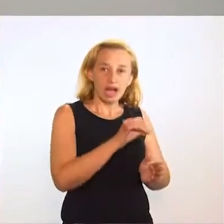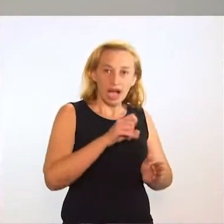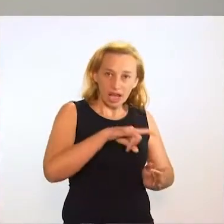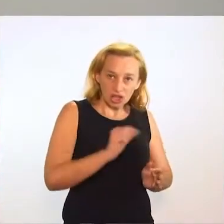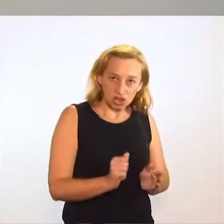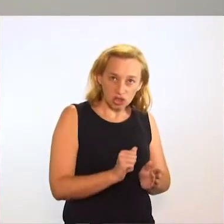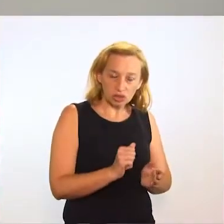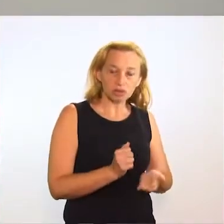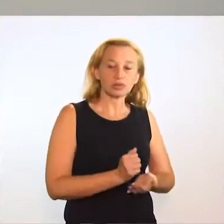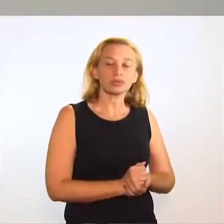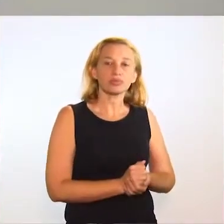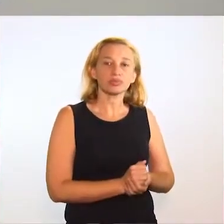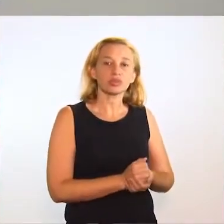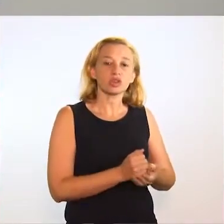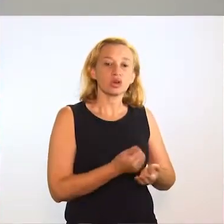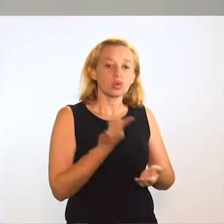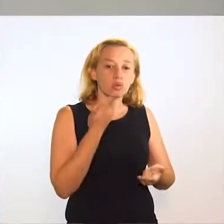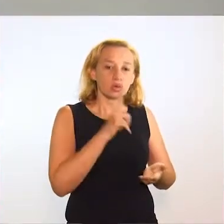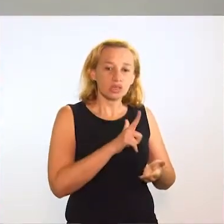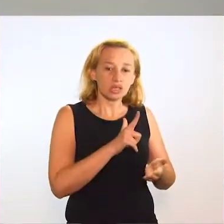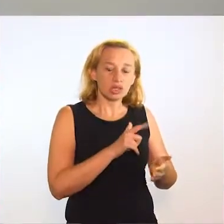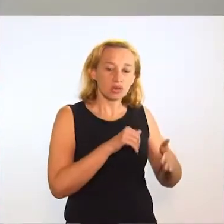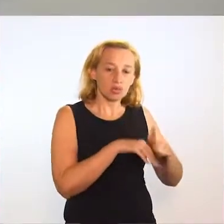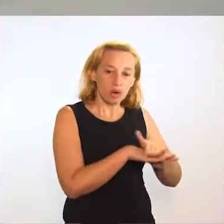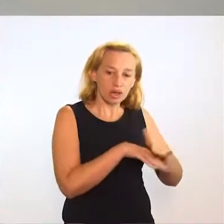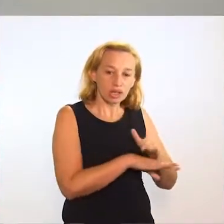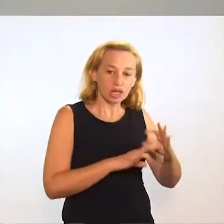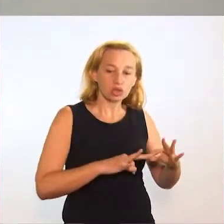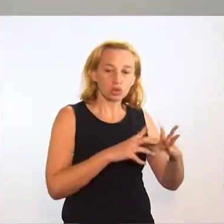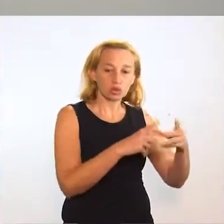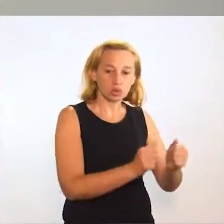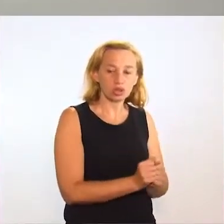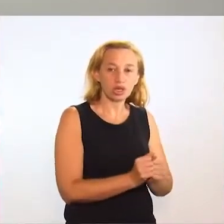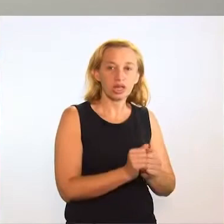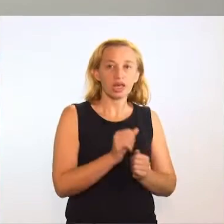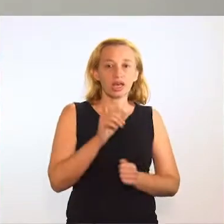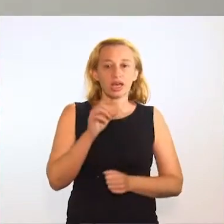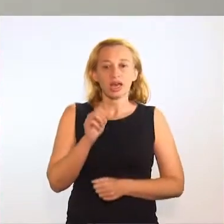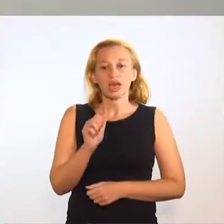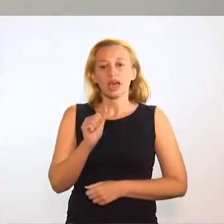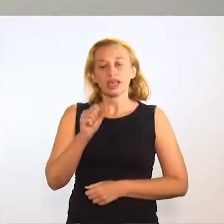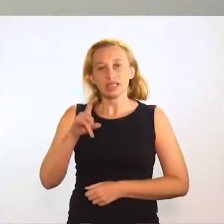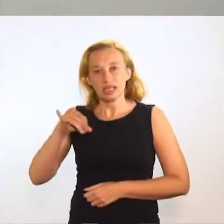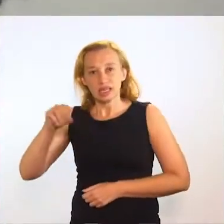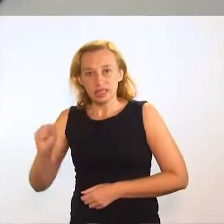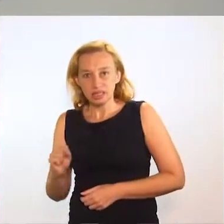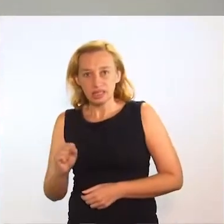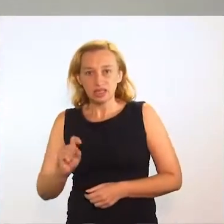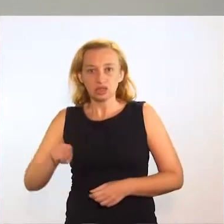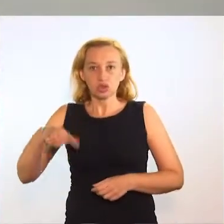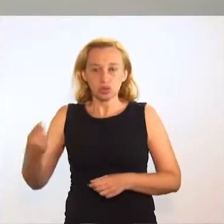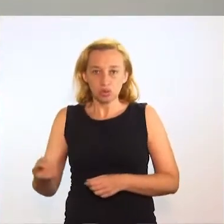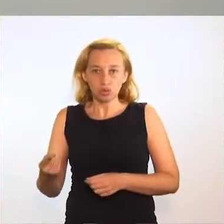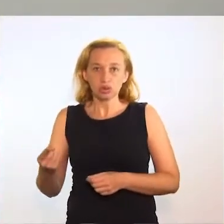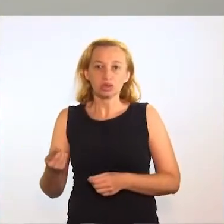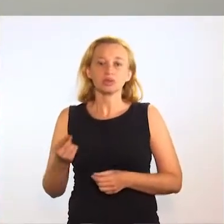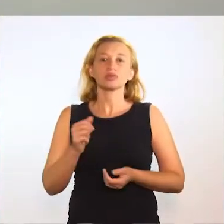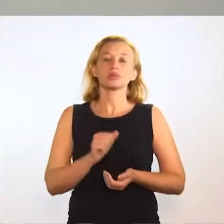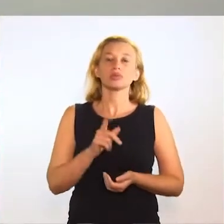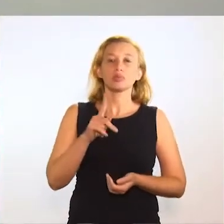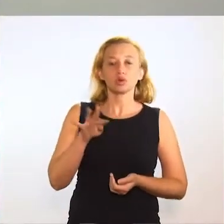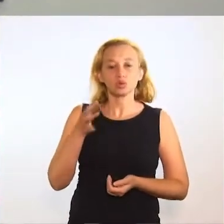um tear, que era uma atividade manual, a gente conseguiu colocar a essência de uma outra empreendedora, que também estava passando por